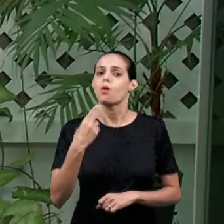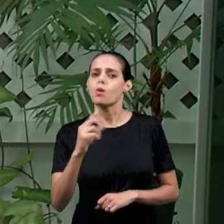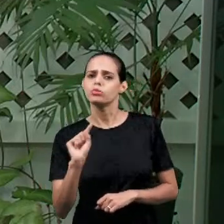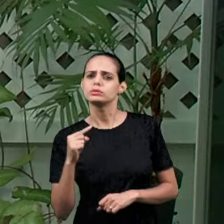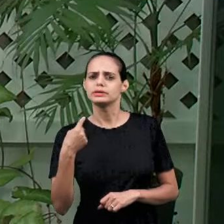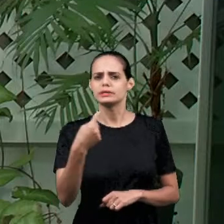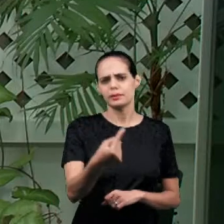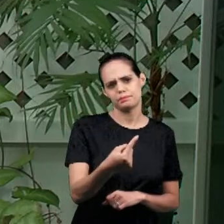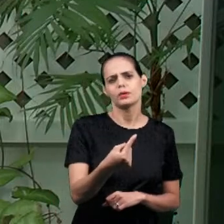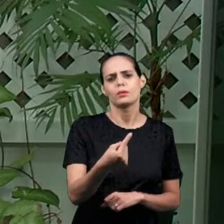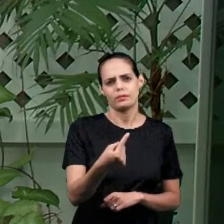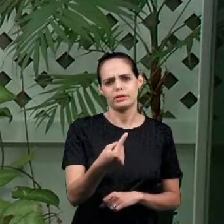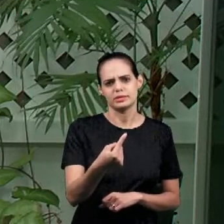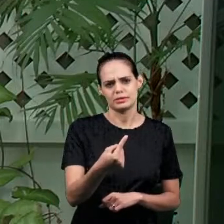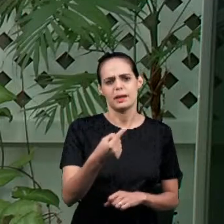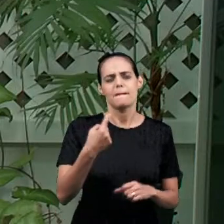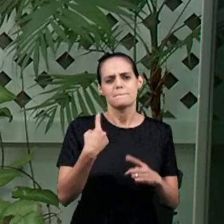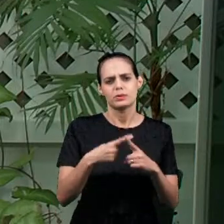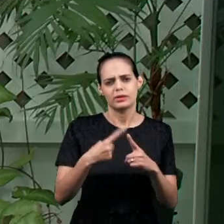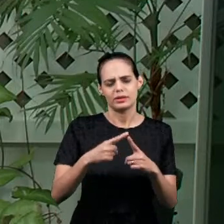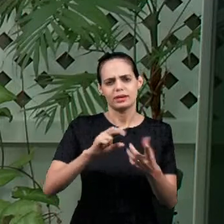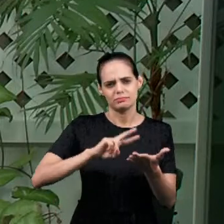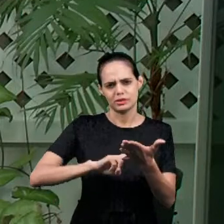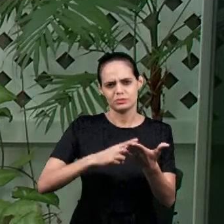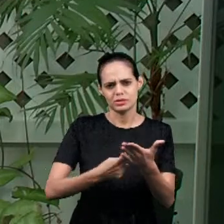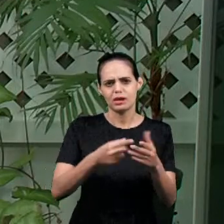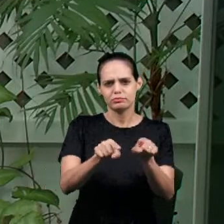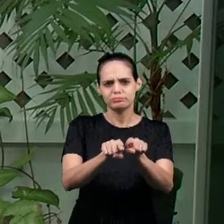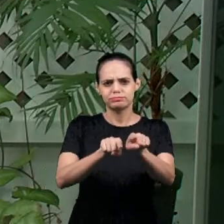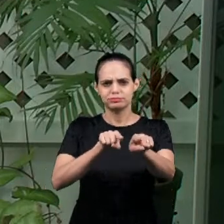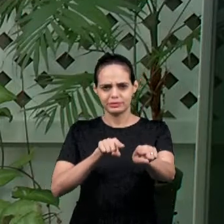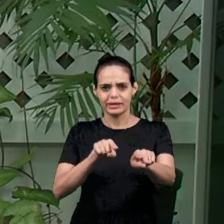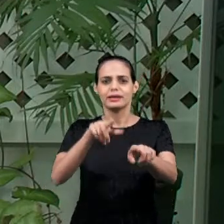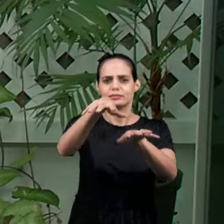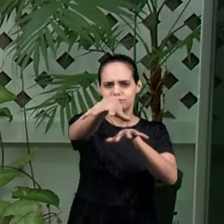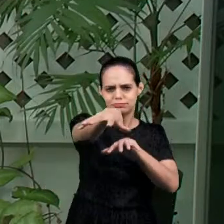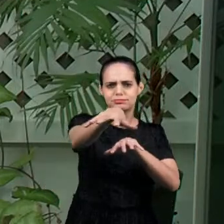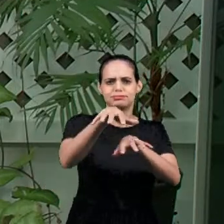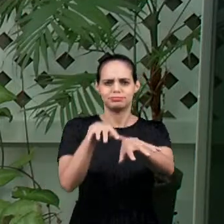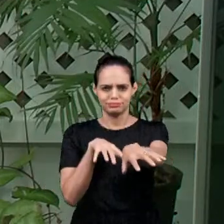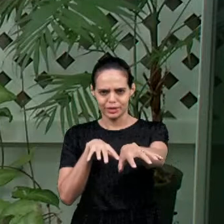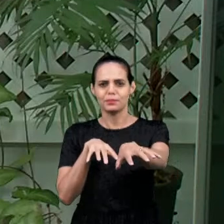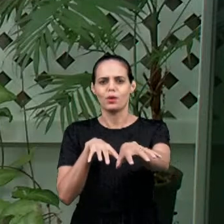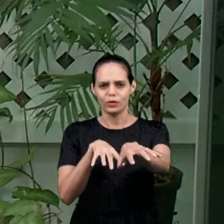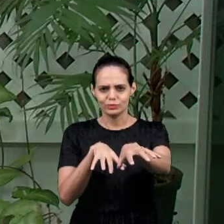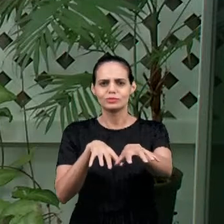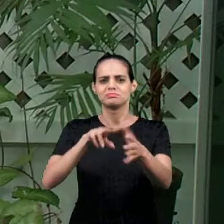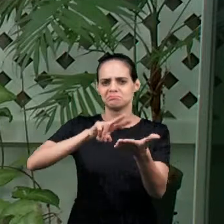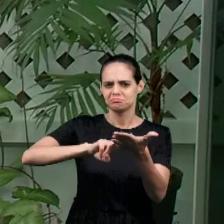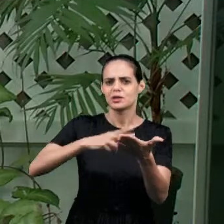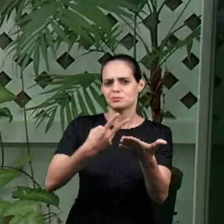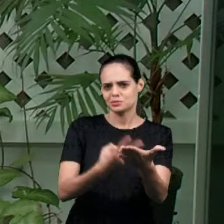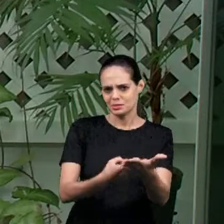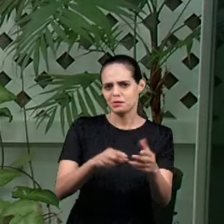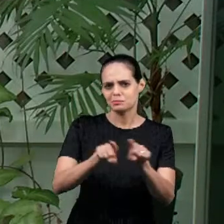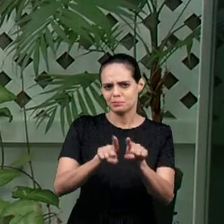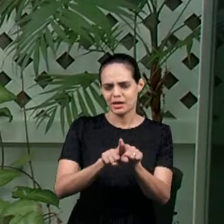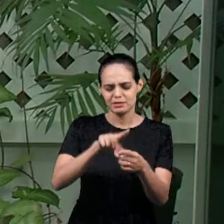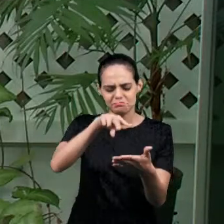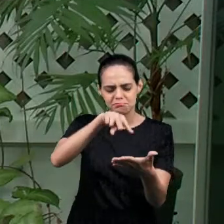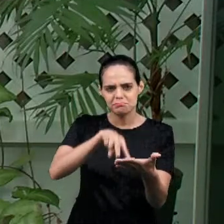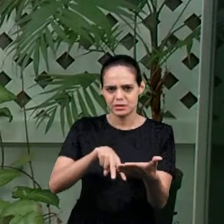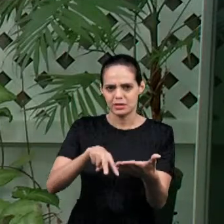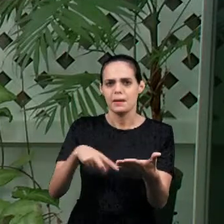postergada um pouco, por causa do tempo de tradução e, naturalmente, fazendo aquilo